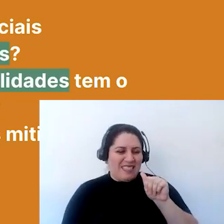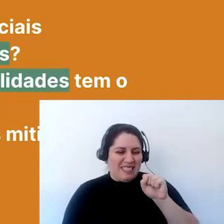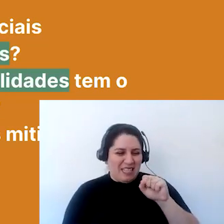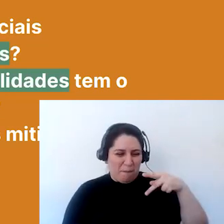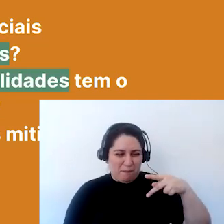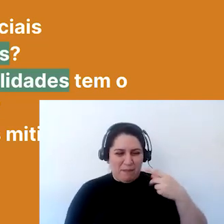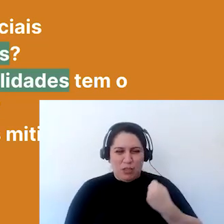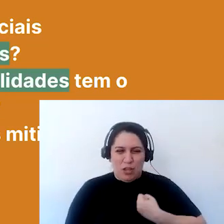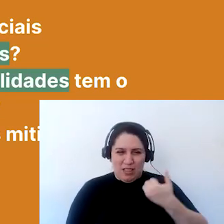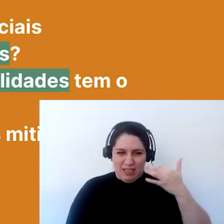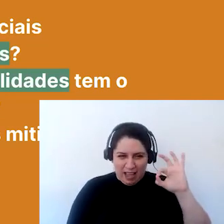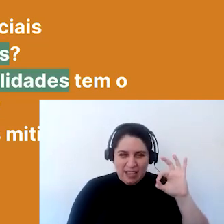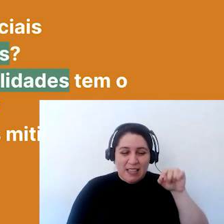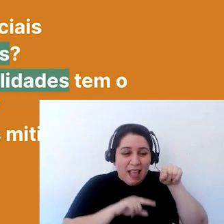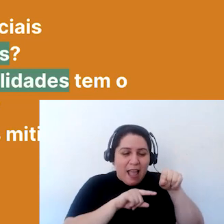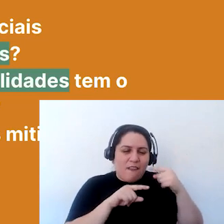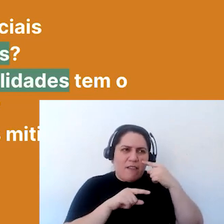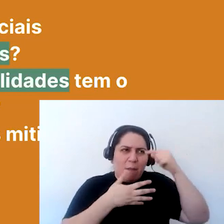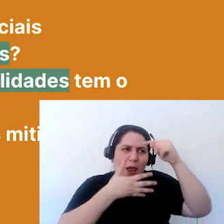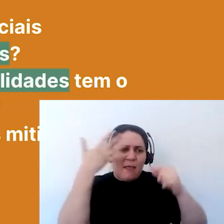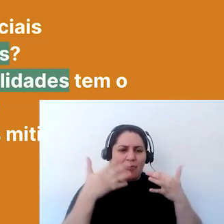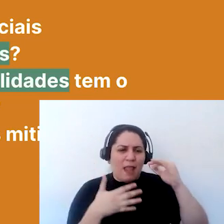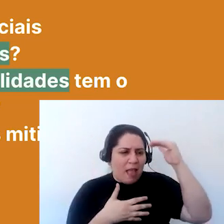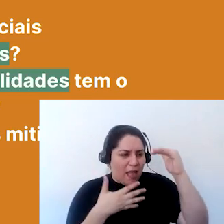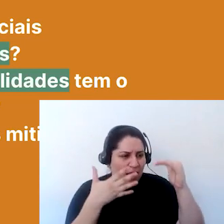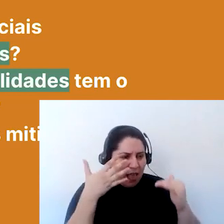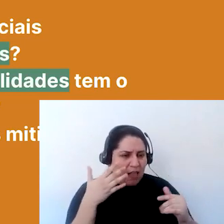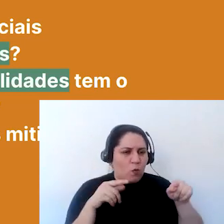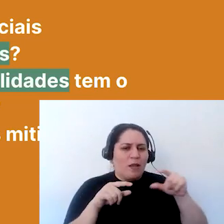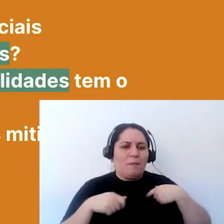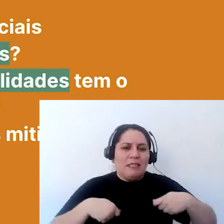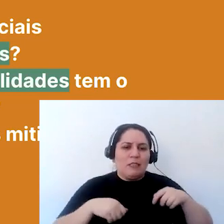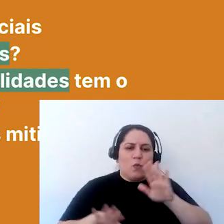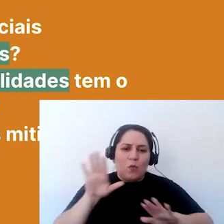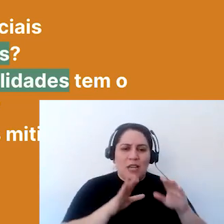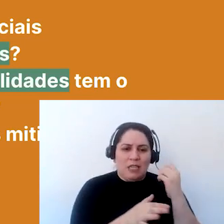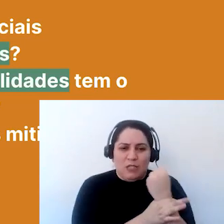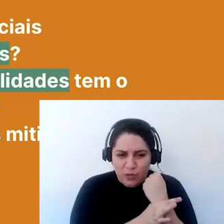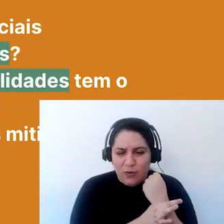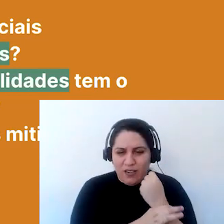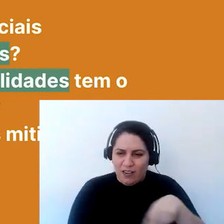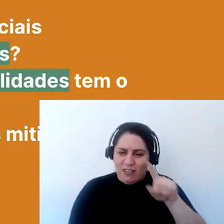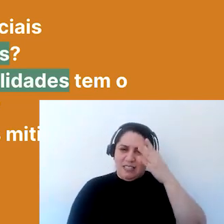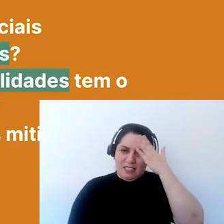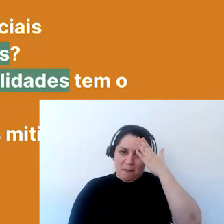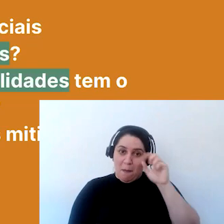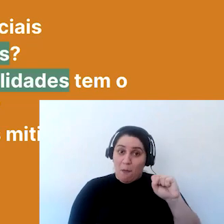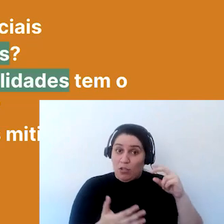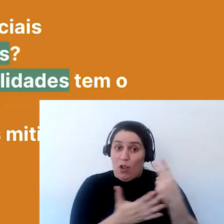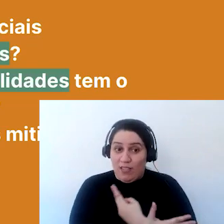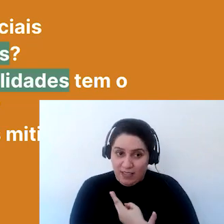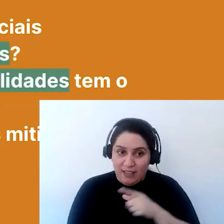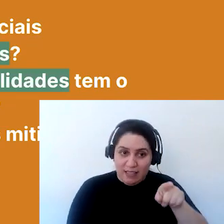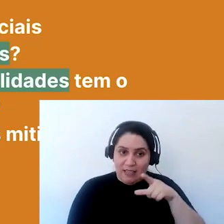críticas para aplicações web. Então, não é nem o caso que a Trícia falou ali de você se prevenir até do improvável, é provável mesmo, né? Porque é uma